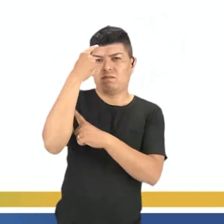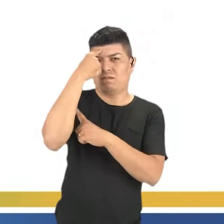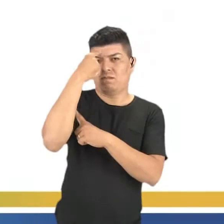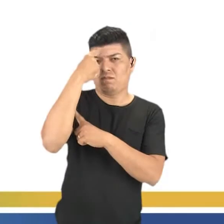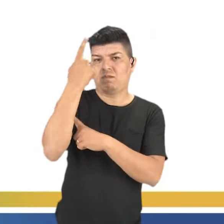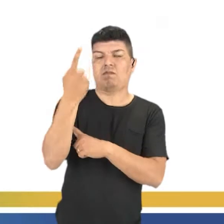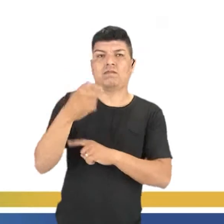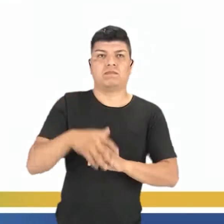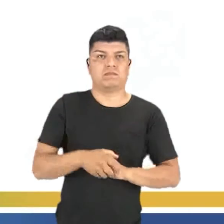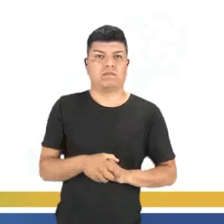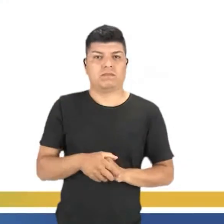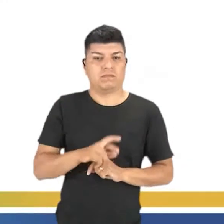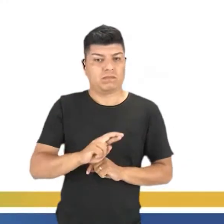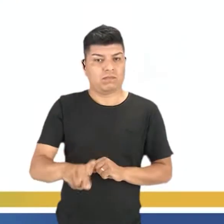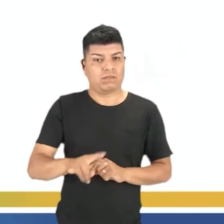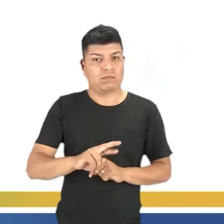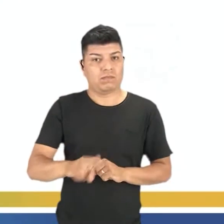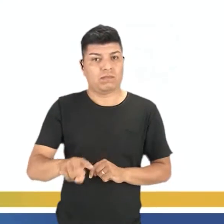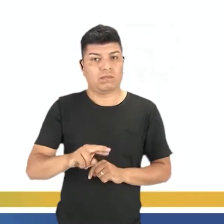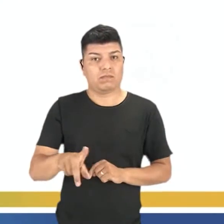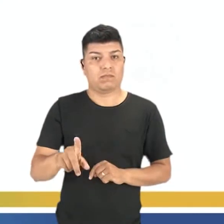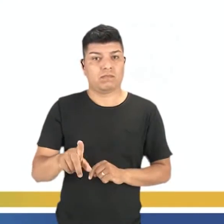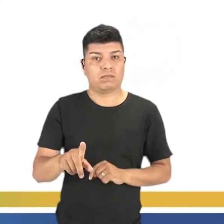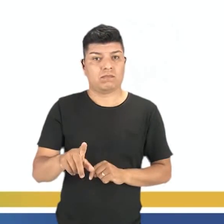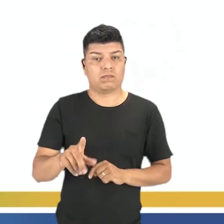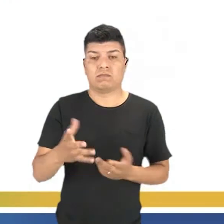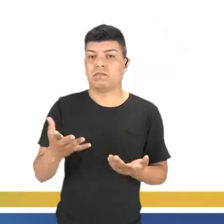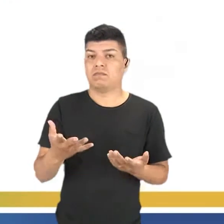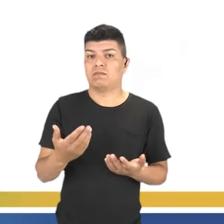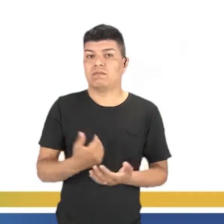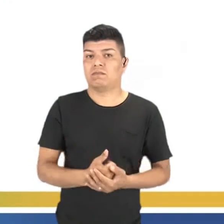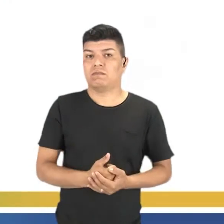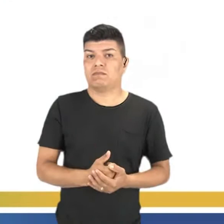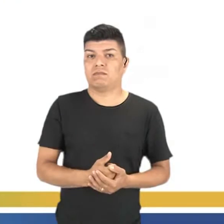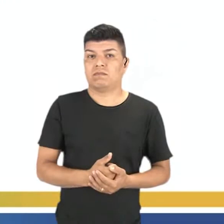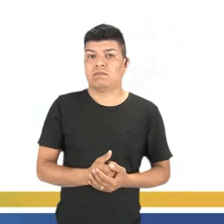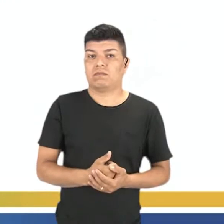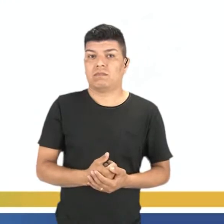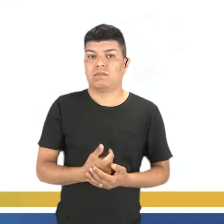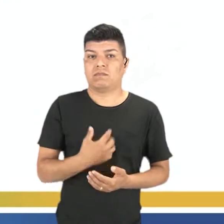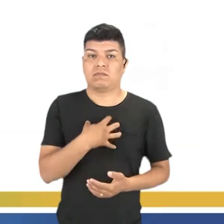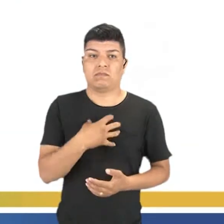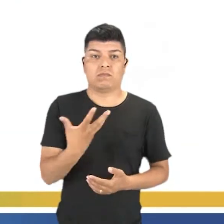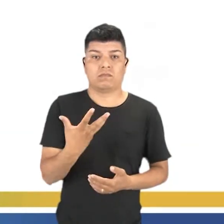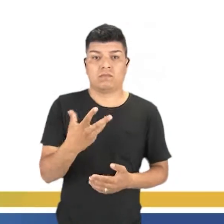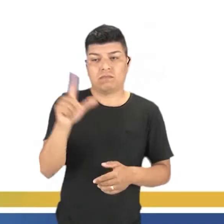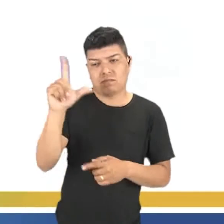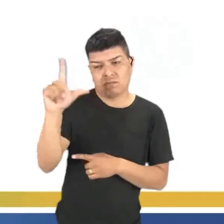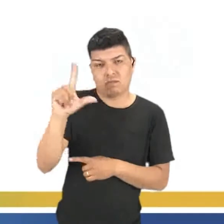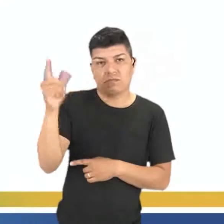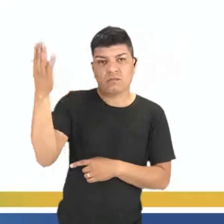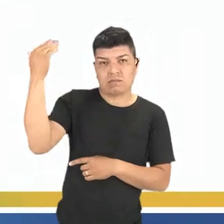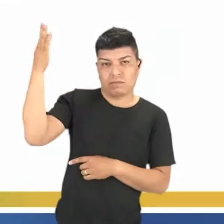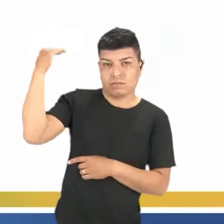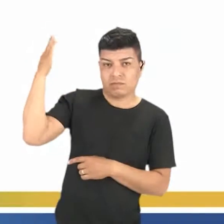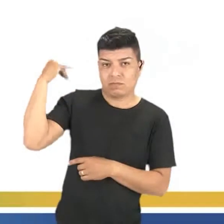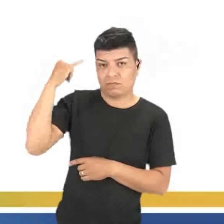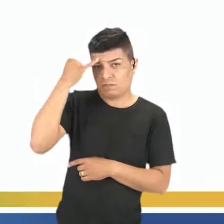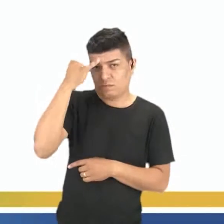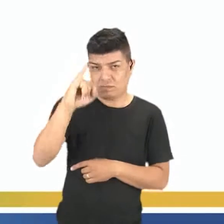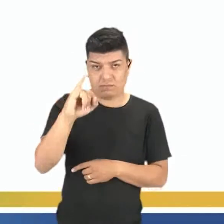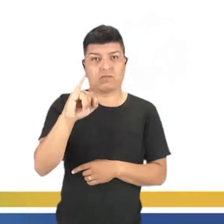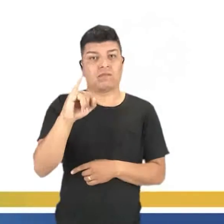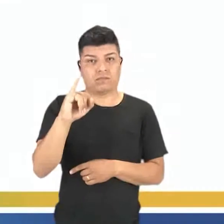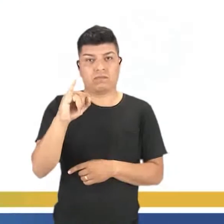crítico. Não era mais do que se vinculava nos estilos literários anteriores, em que a